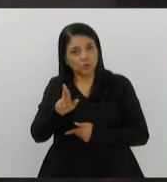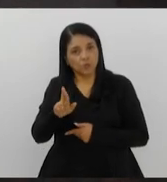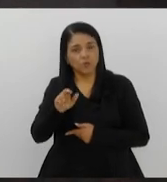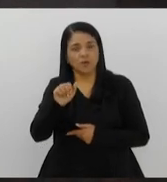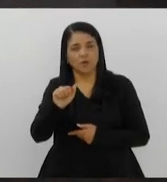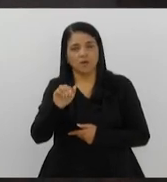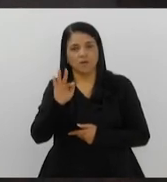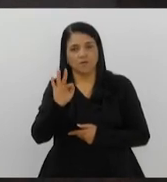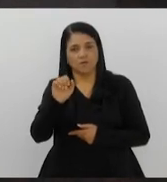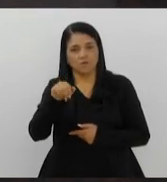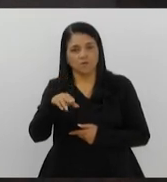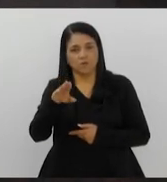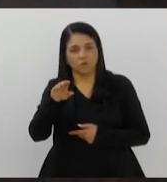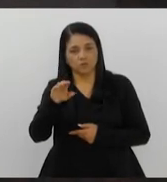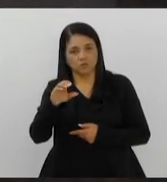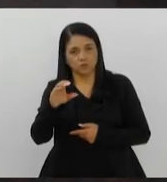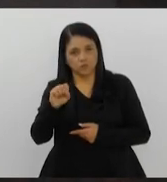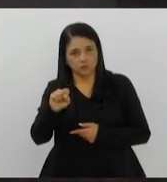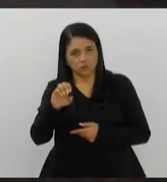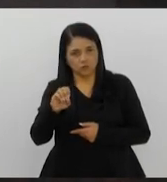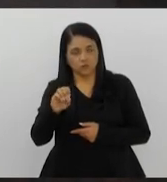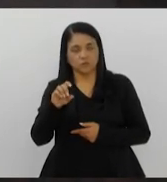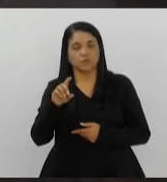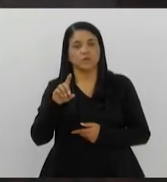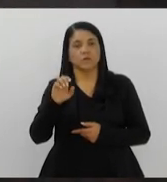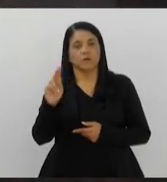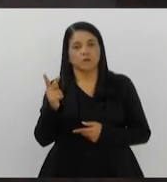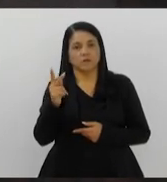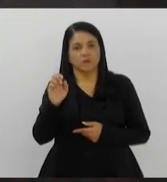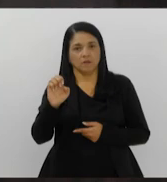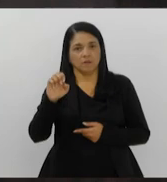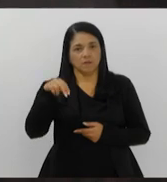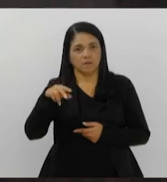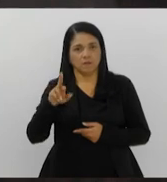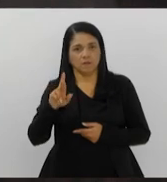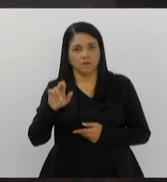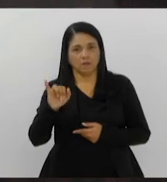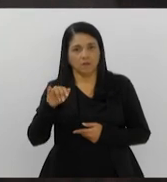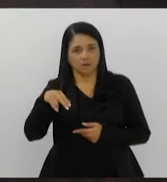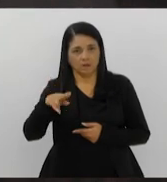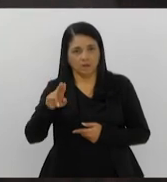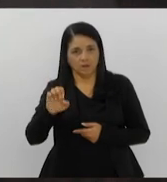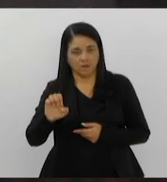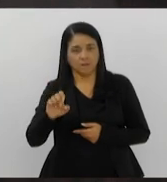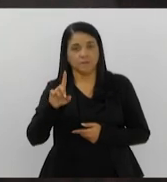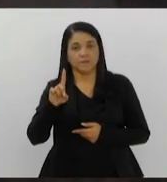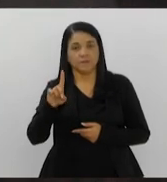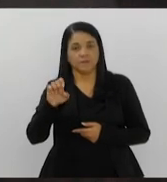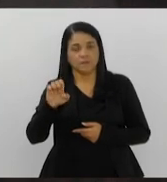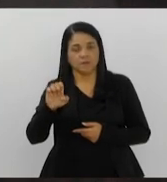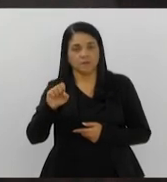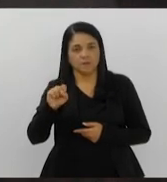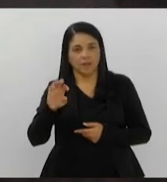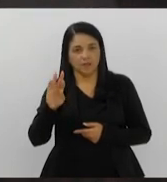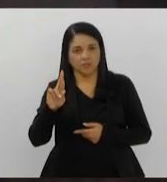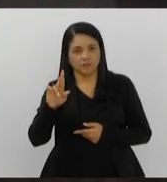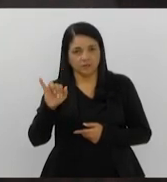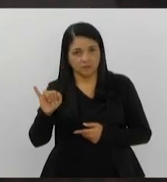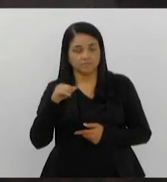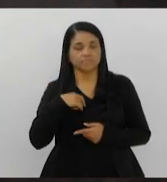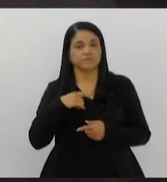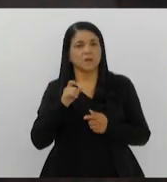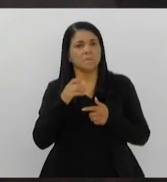Afonso Henrique destre espero em poucas palavras retratar com muito